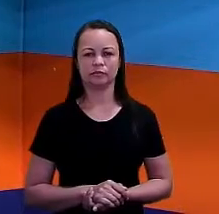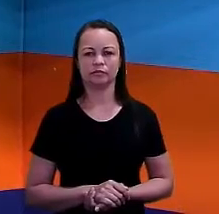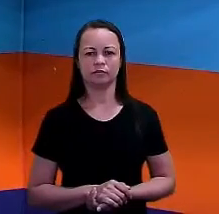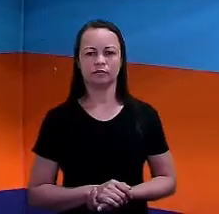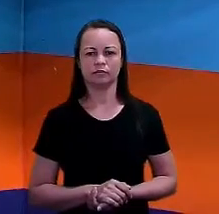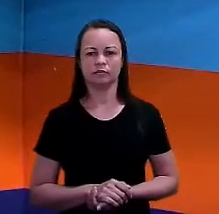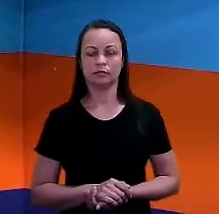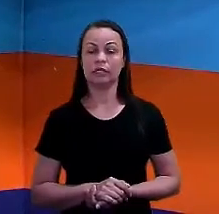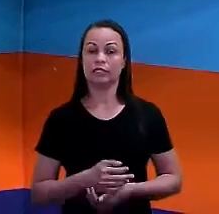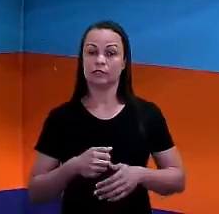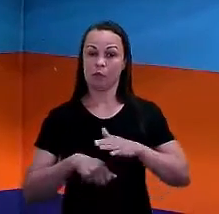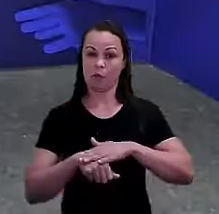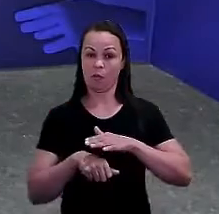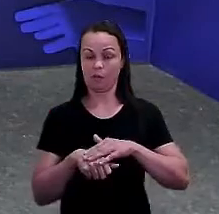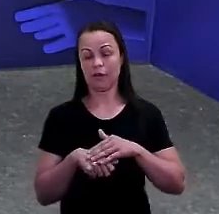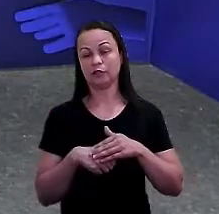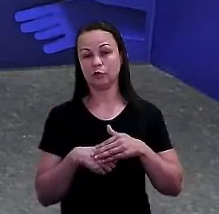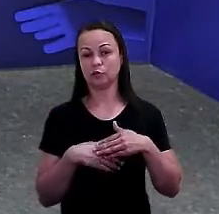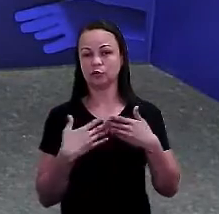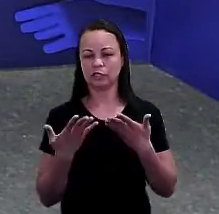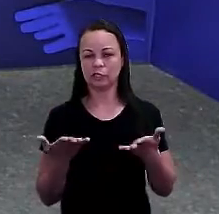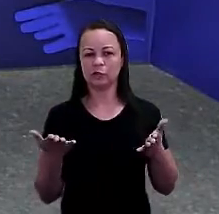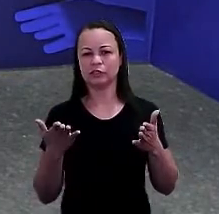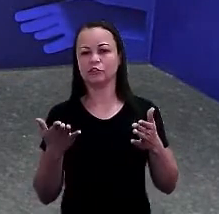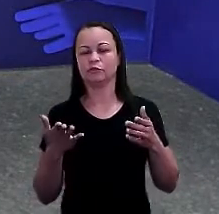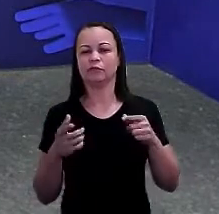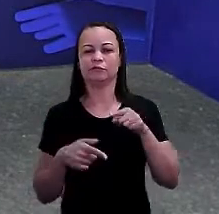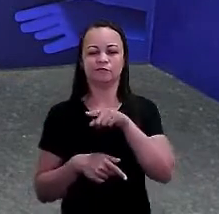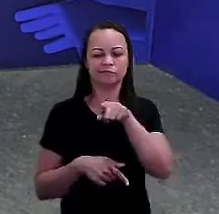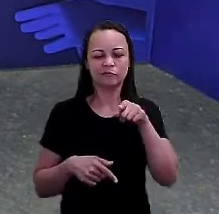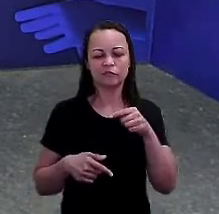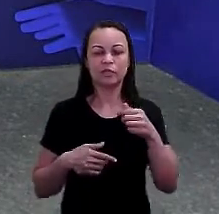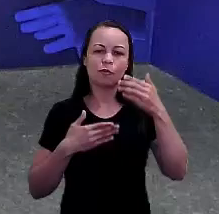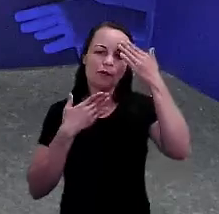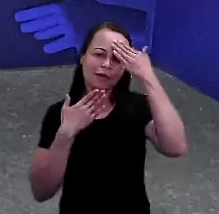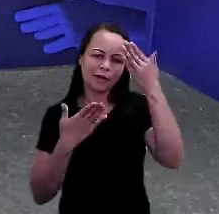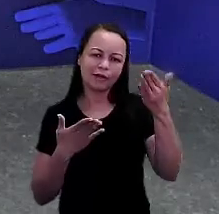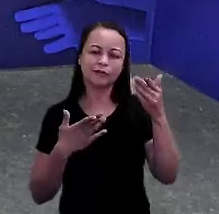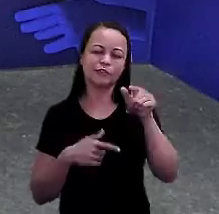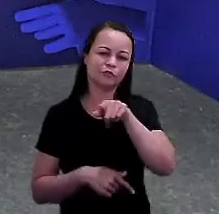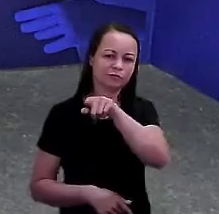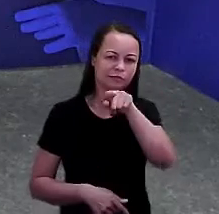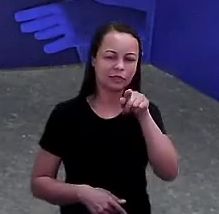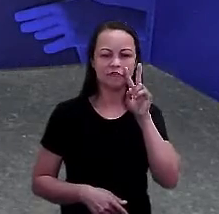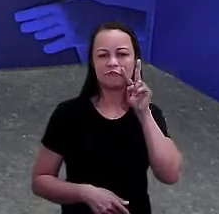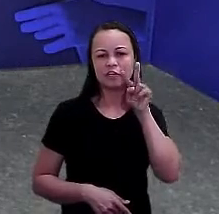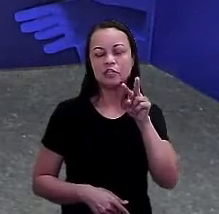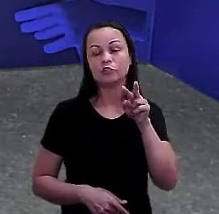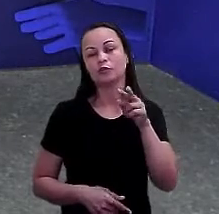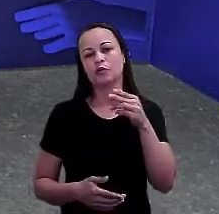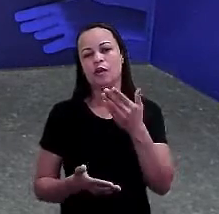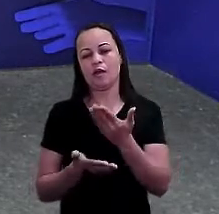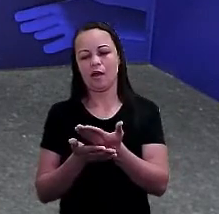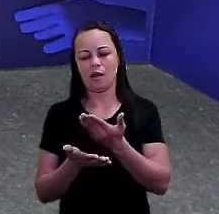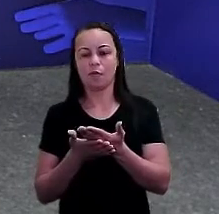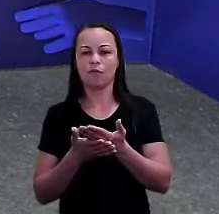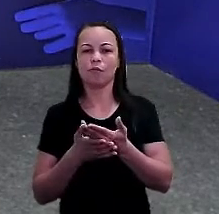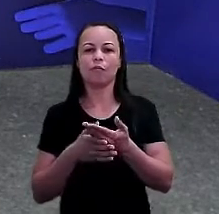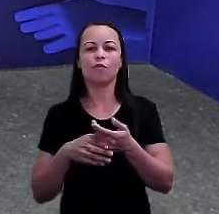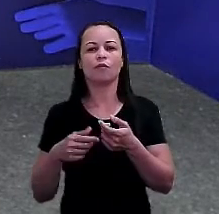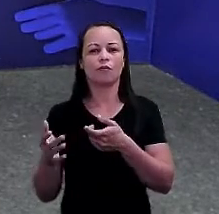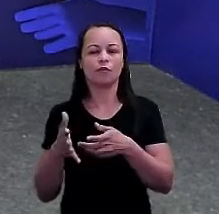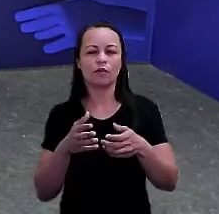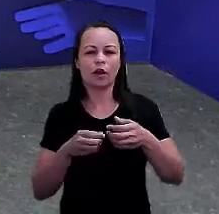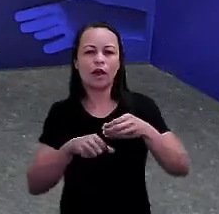Então, esse é aquele momento que eu me despeço de vocês. Agradeço por vocês terem assistido a aula. Compartilhem. Se